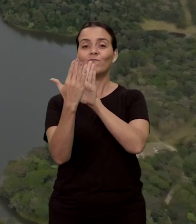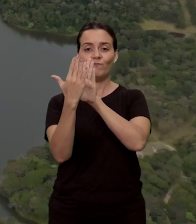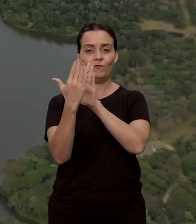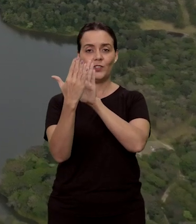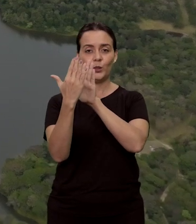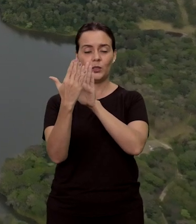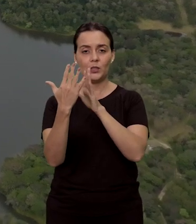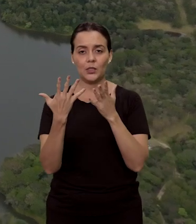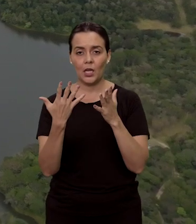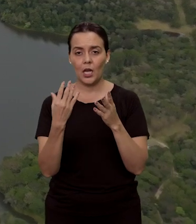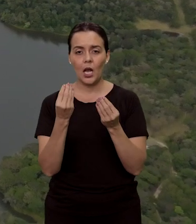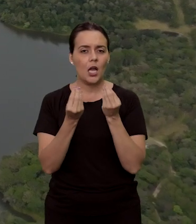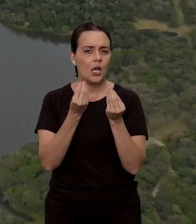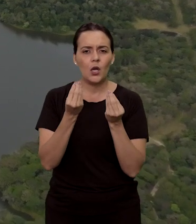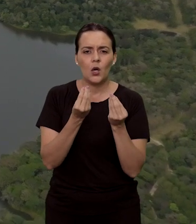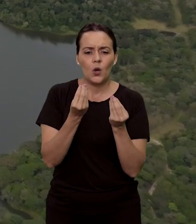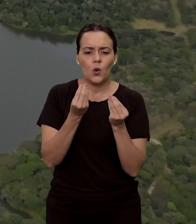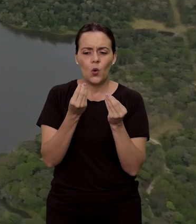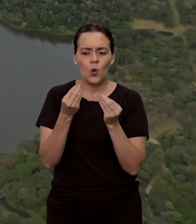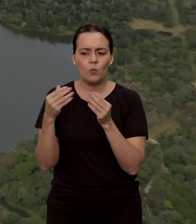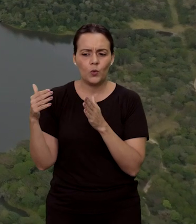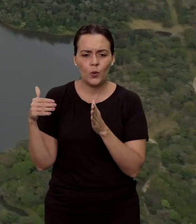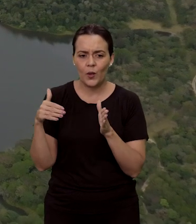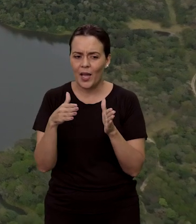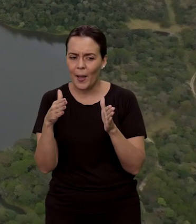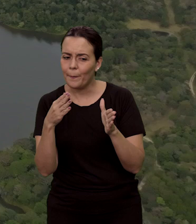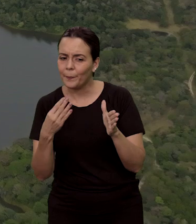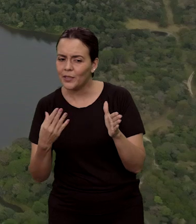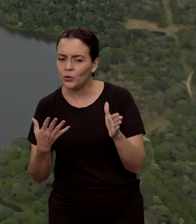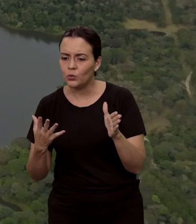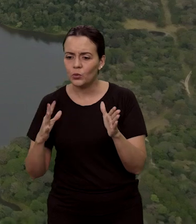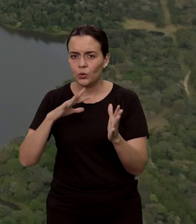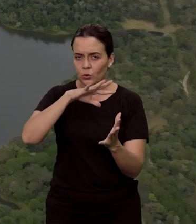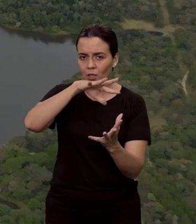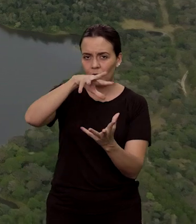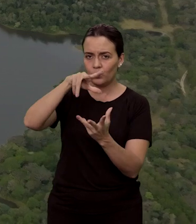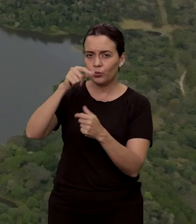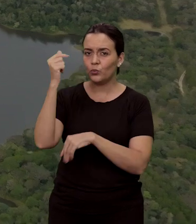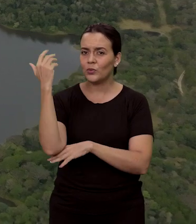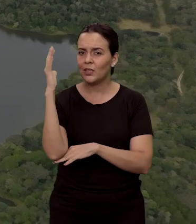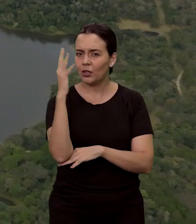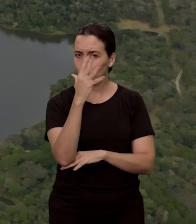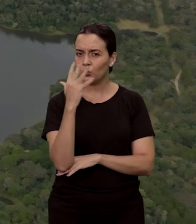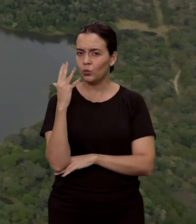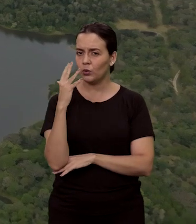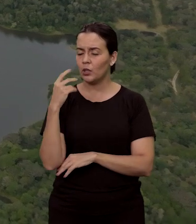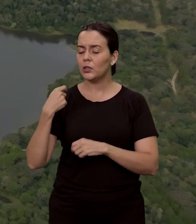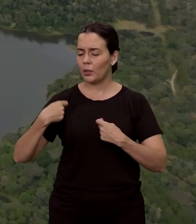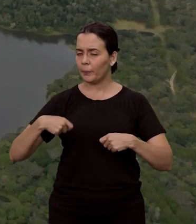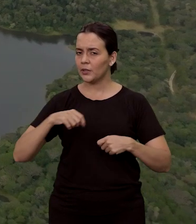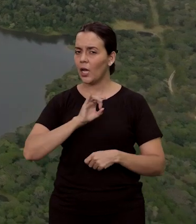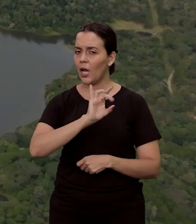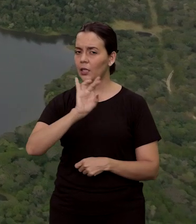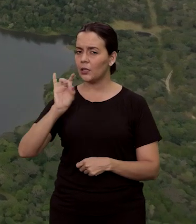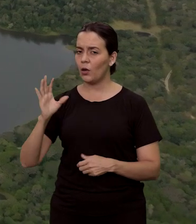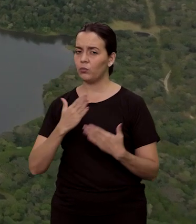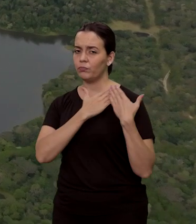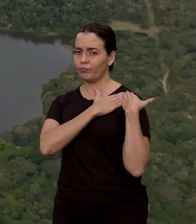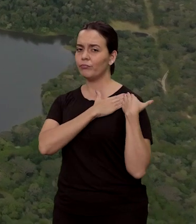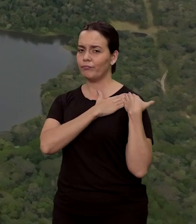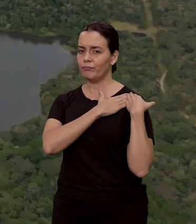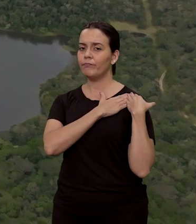despeito das distrações de percurso e dos atrasos, esse é um dilema que está colocado e posto para cada um de nós.